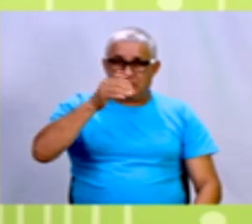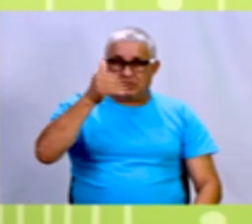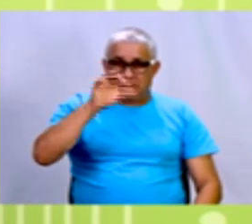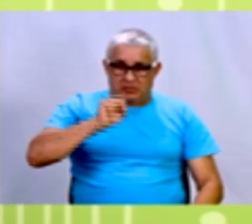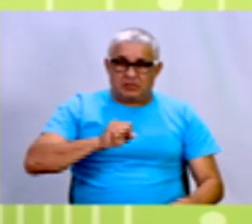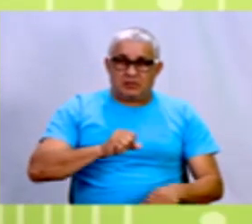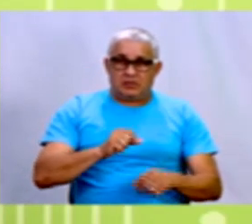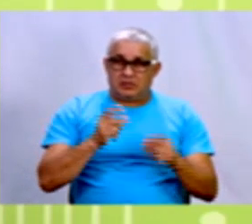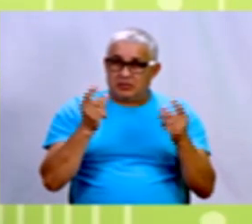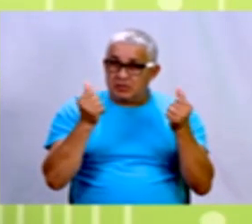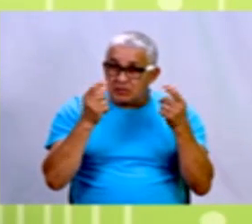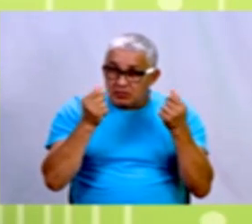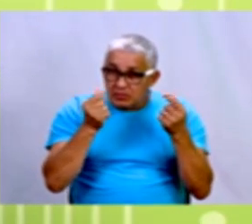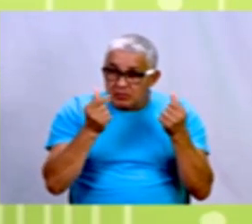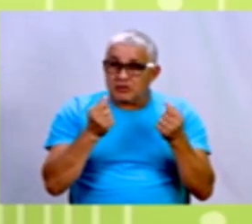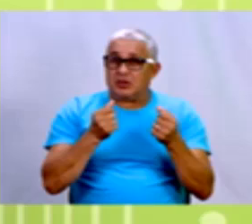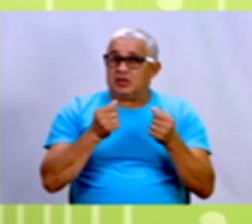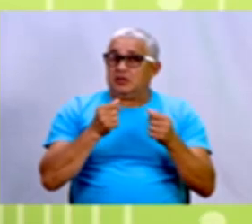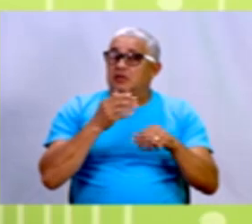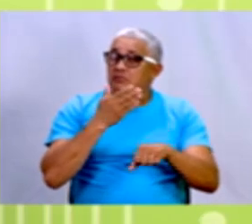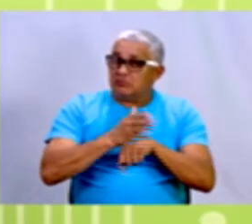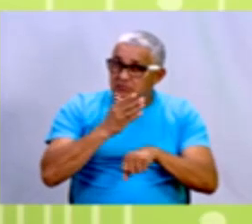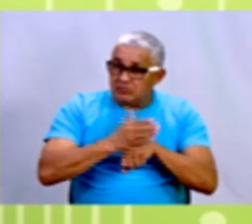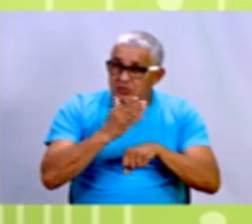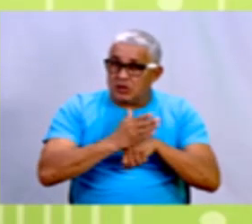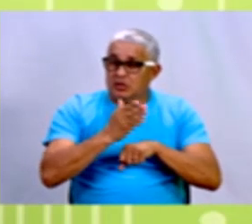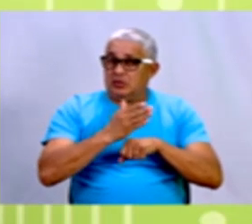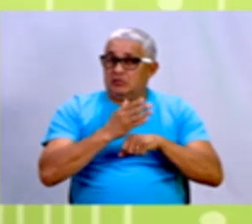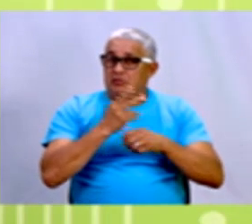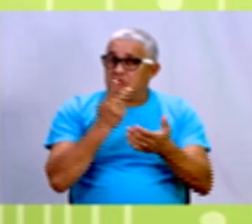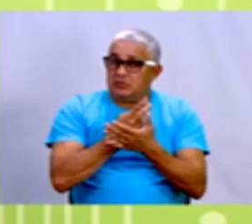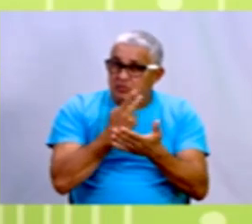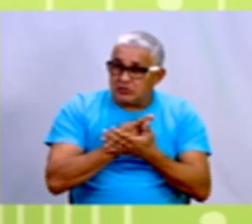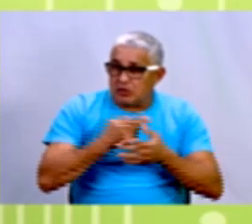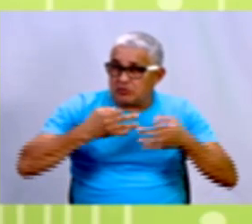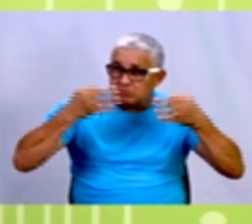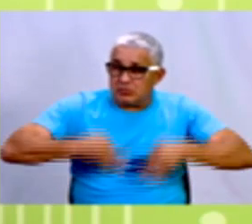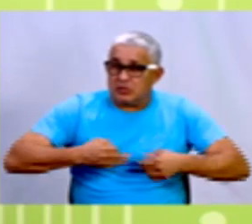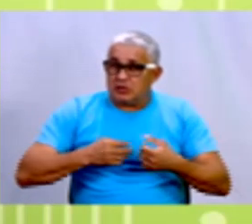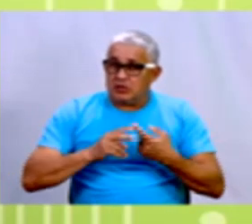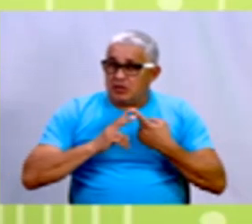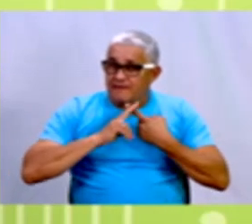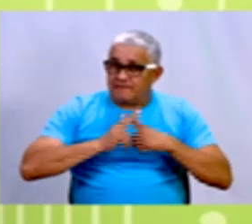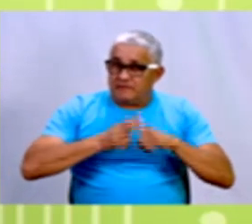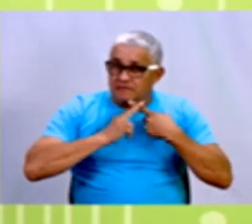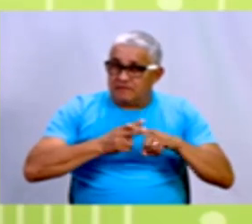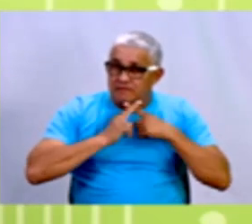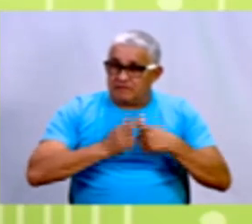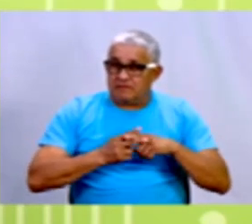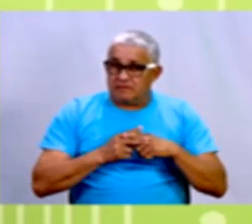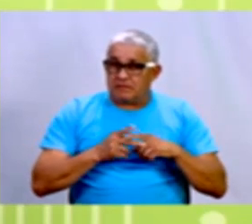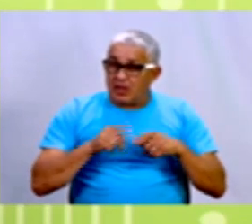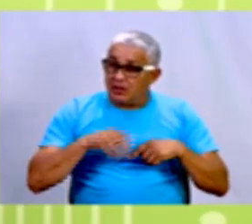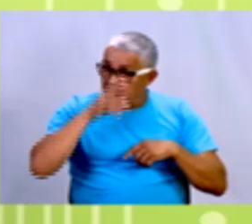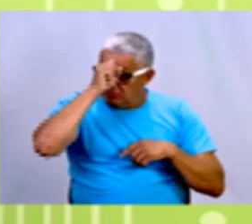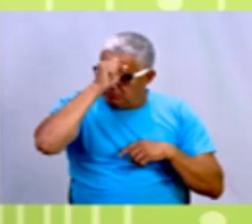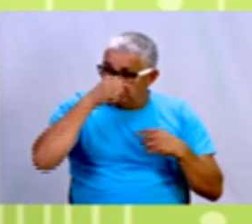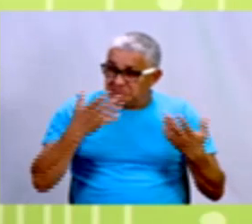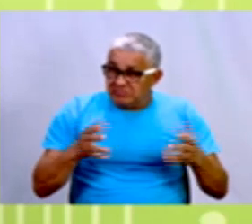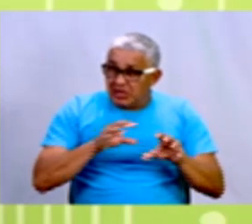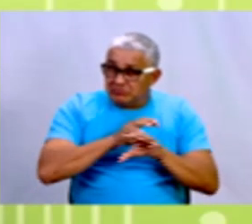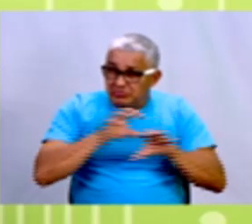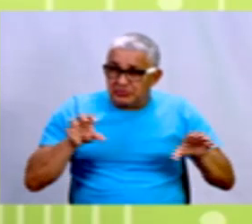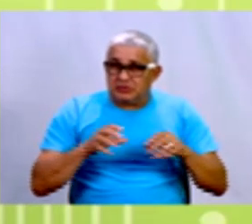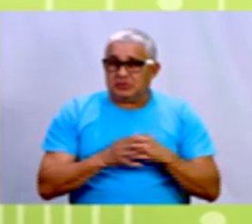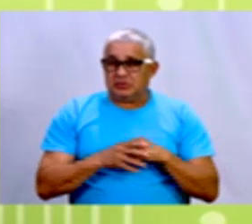treinar, vai errar, vai corrigindo, vai tentando, porque É assim que a gente aprende mesmo, tá?